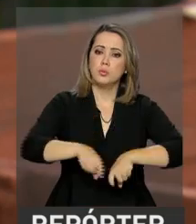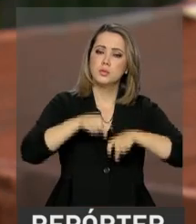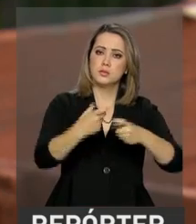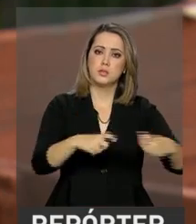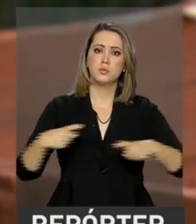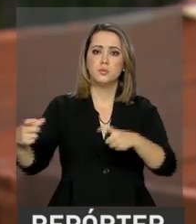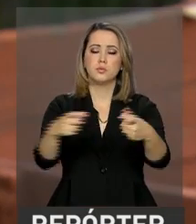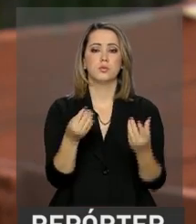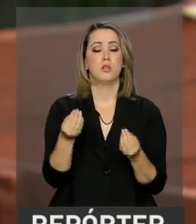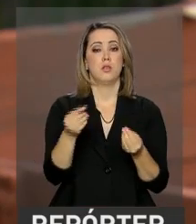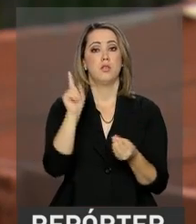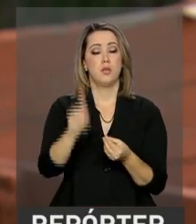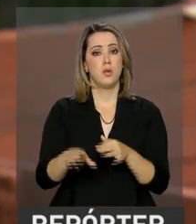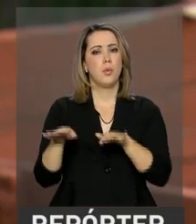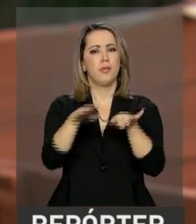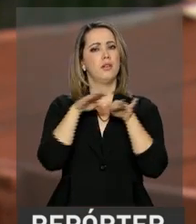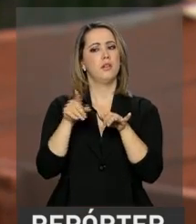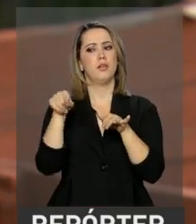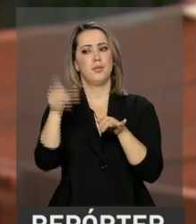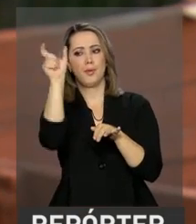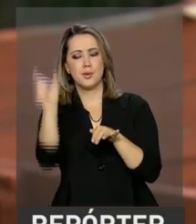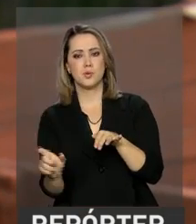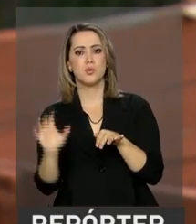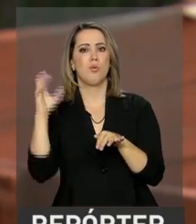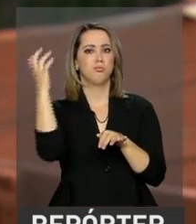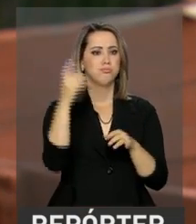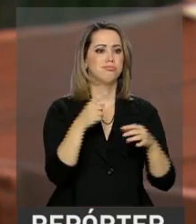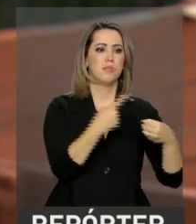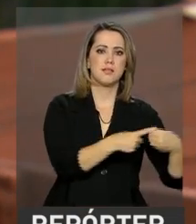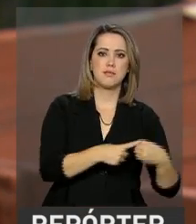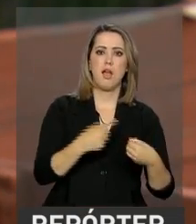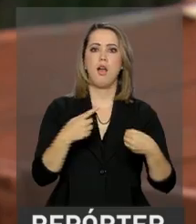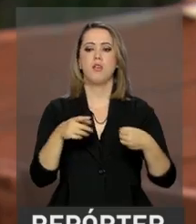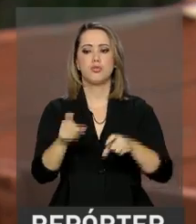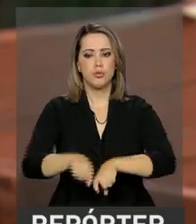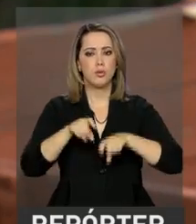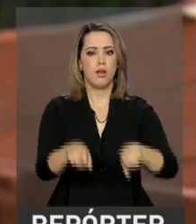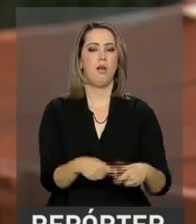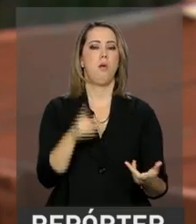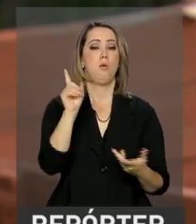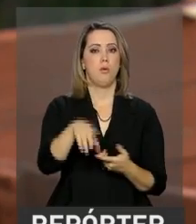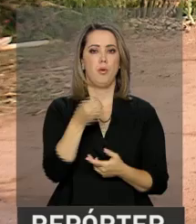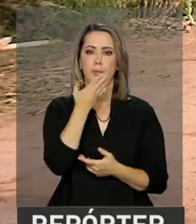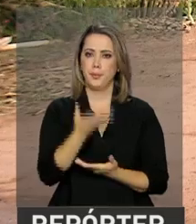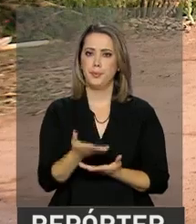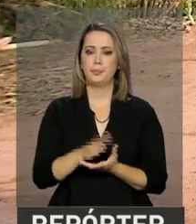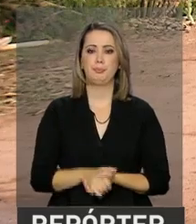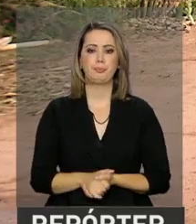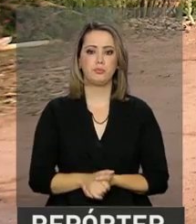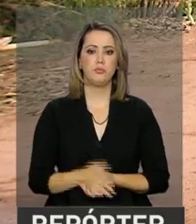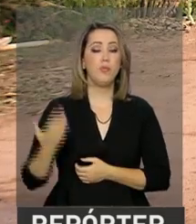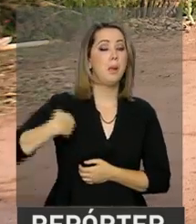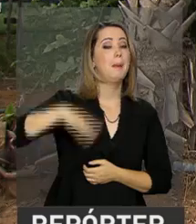e e um certo equilíbrio entre parte Urbana ambiental Rural né produtiva mais de